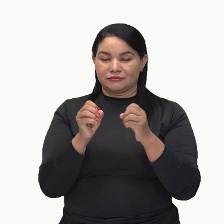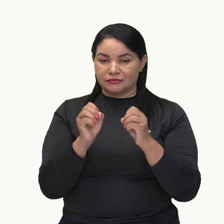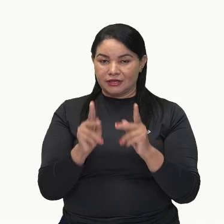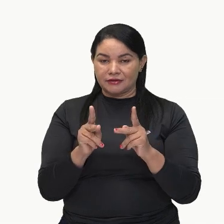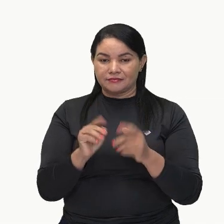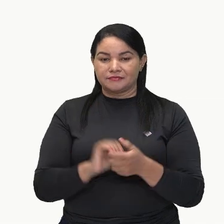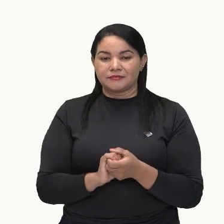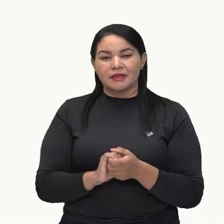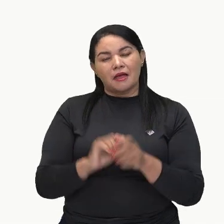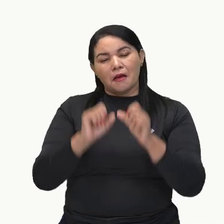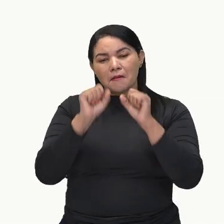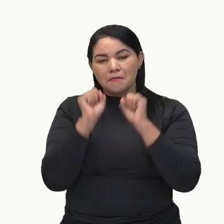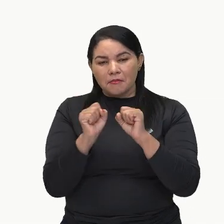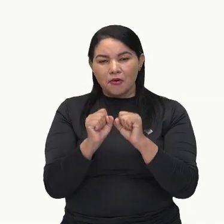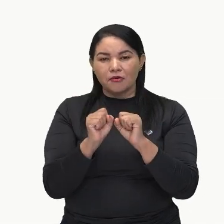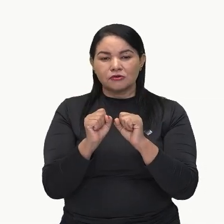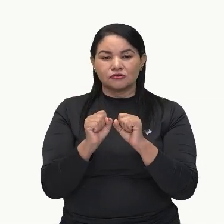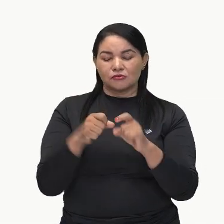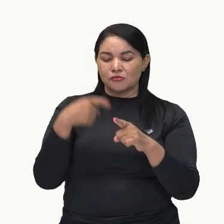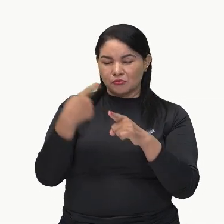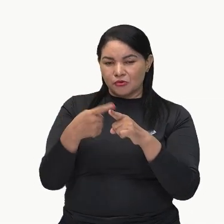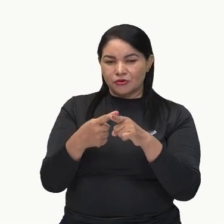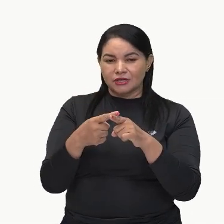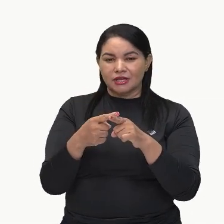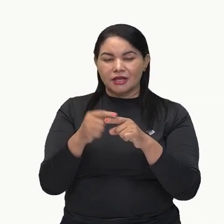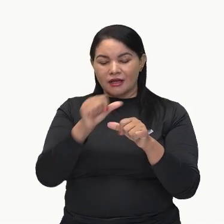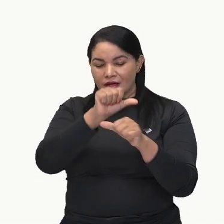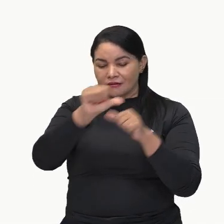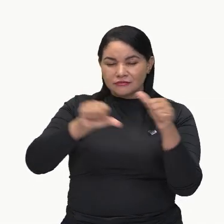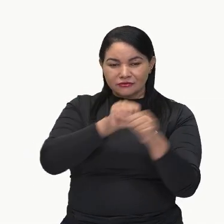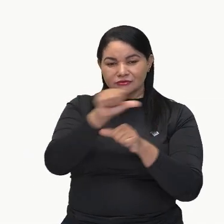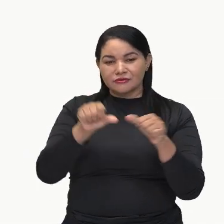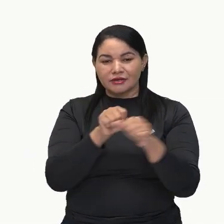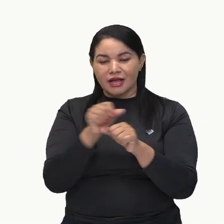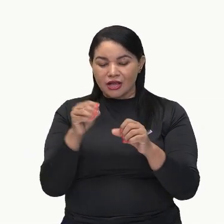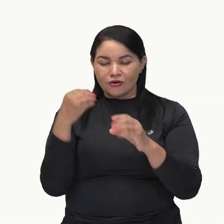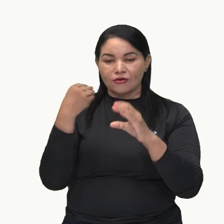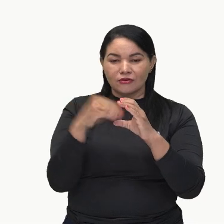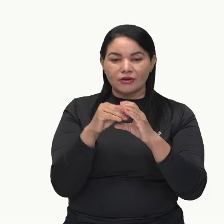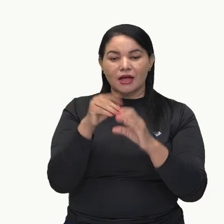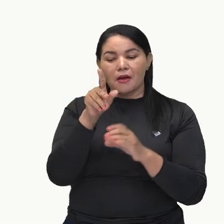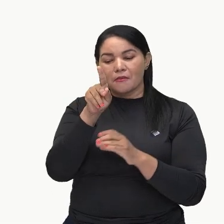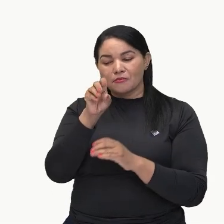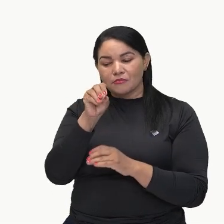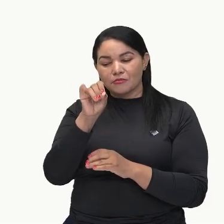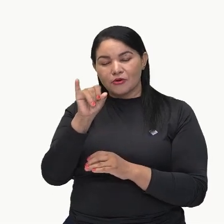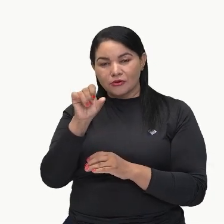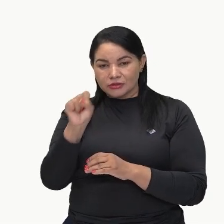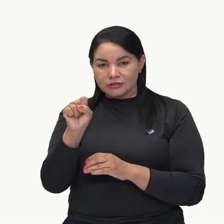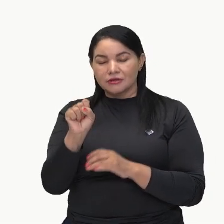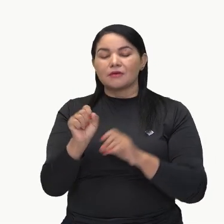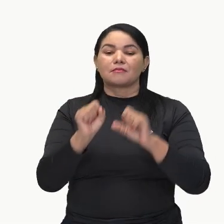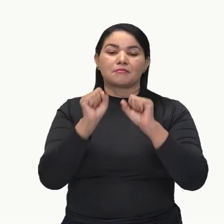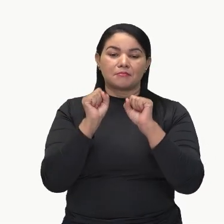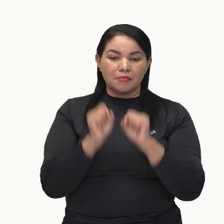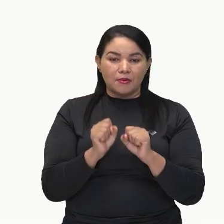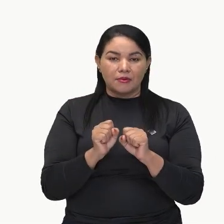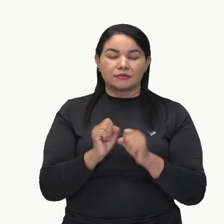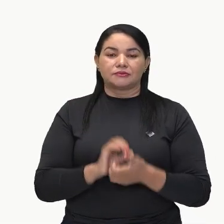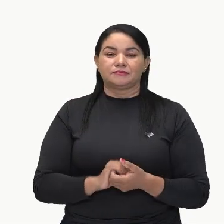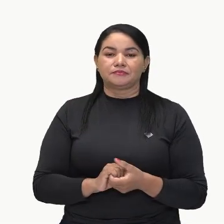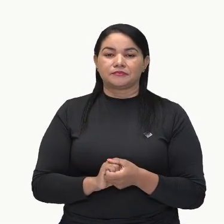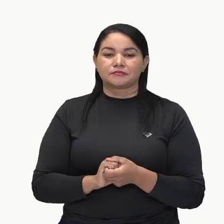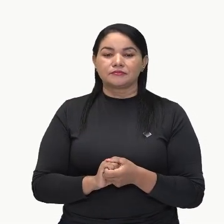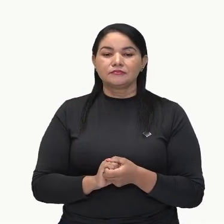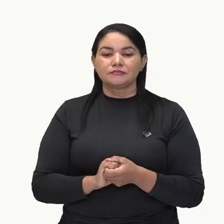posso substituir este porquê por pois. E é justamente o que acontece no último exemplo, perdão.